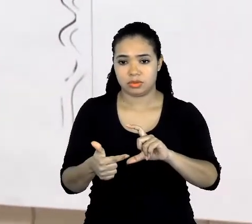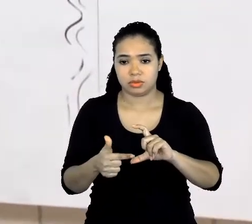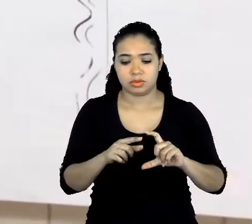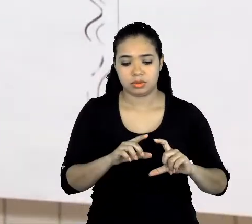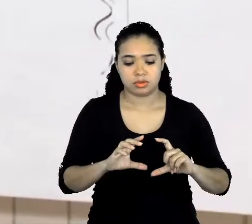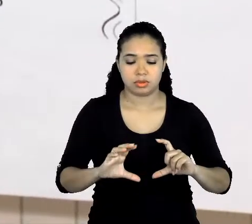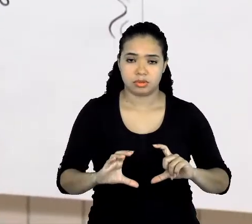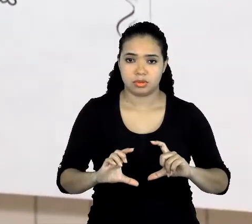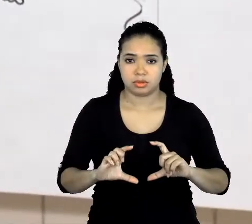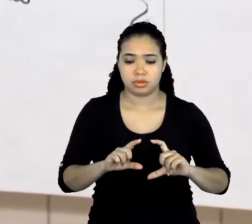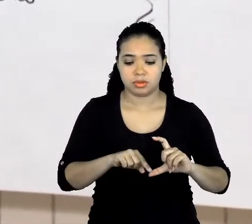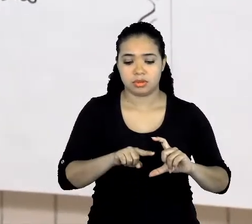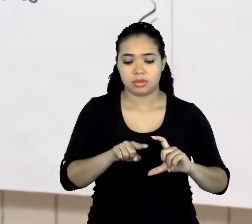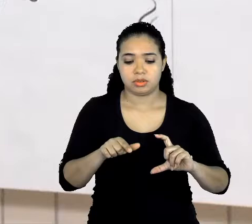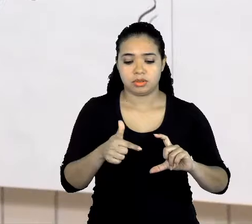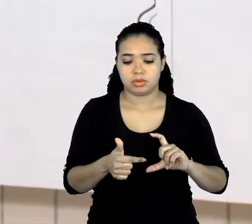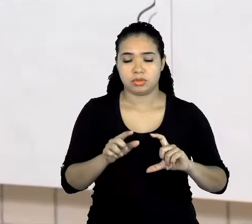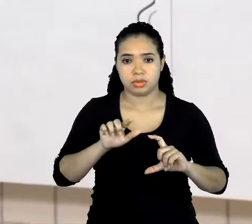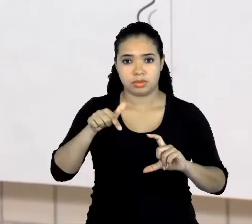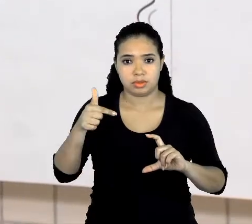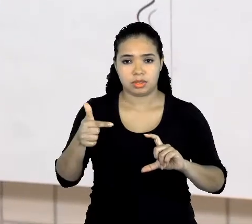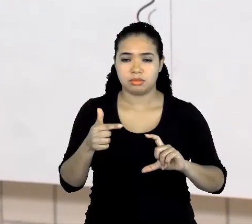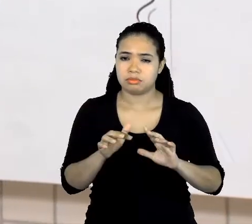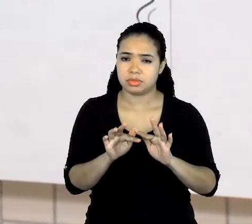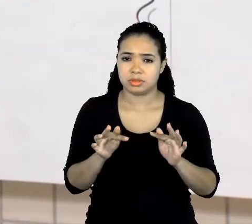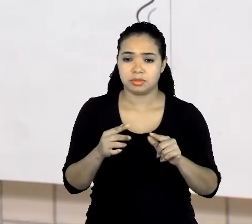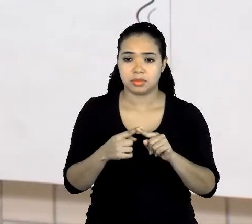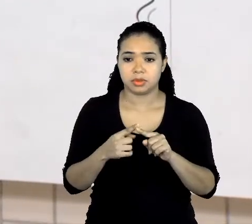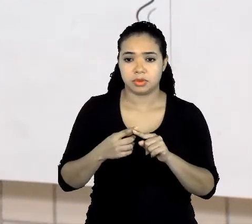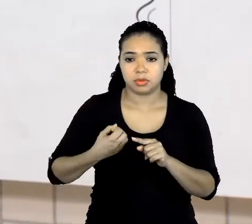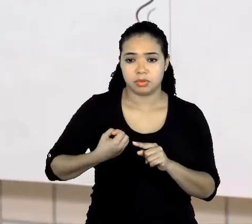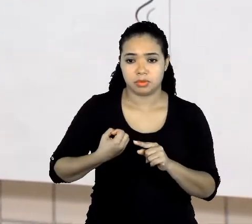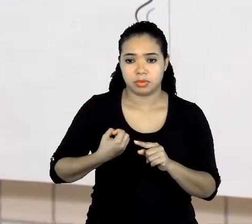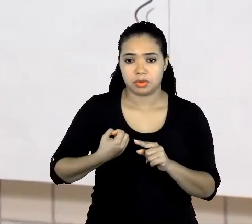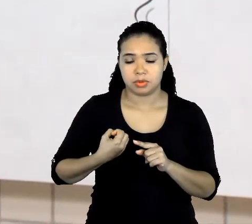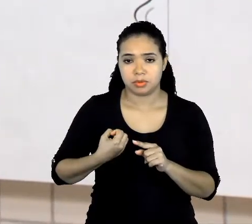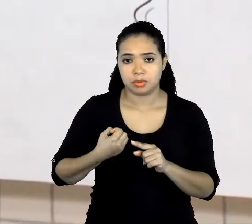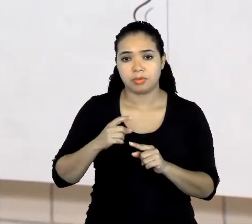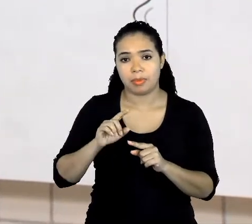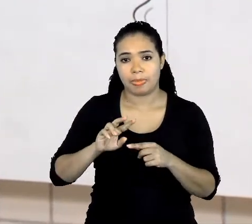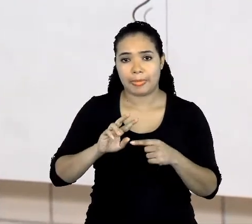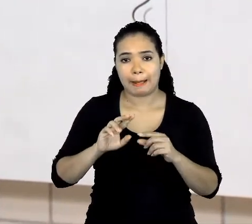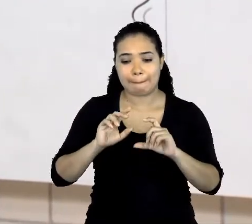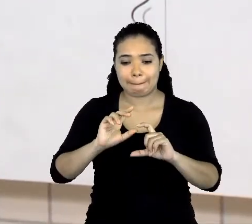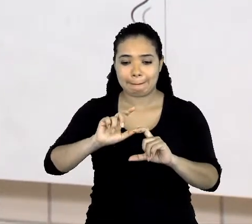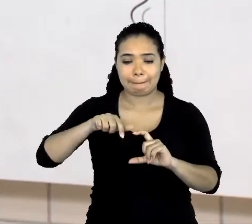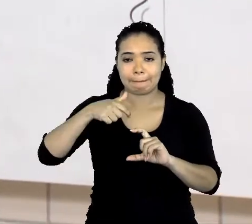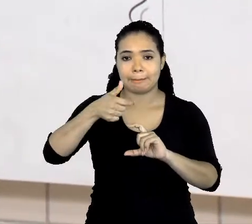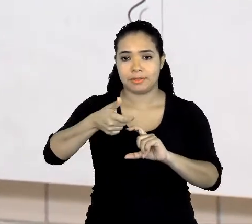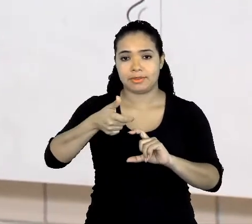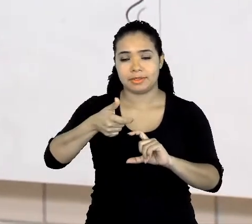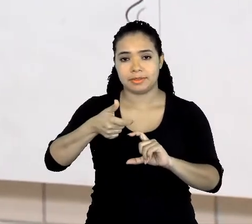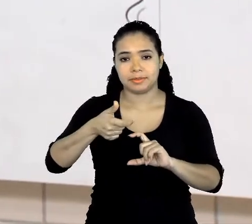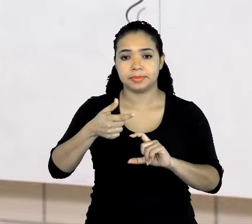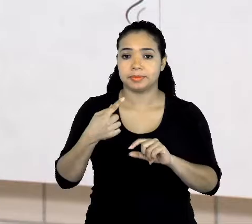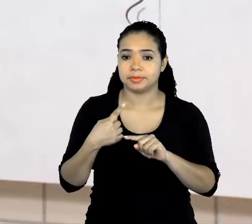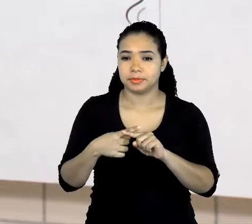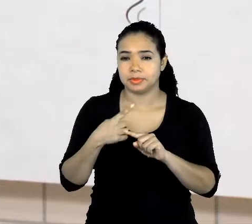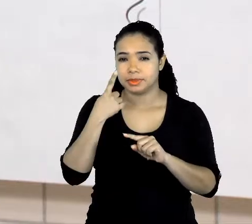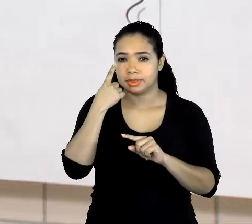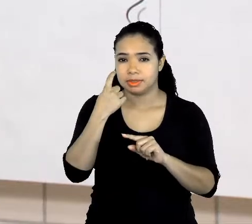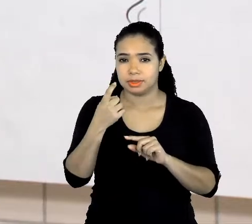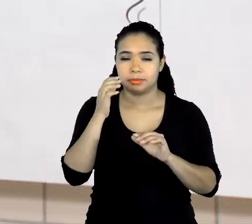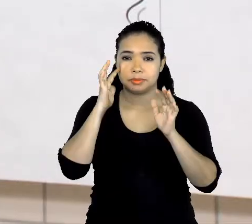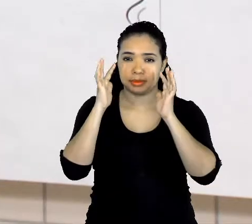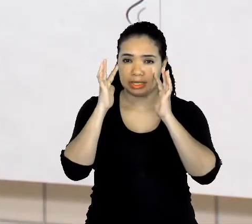Por que eu posso pensar dessa forma? Simples. Porque todo número multiplicado por ele mesmo é uma potência quadrática. Por que é interessante eu